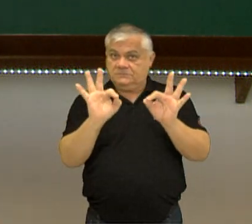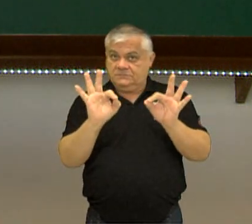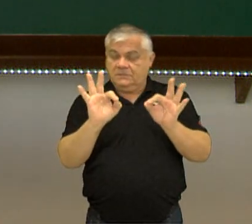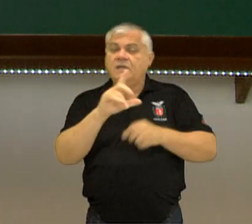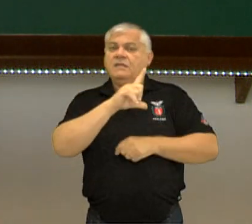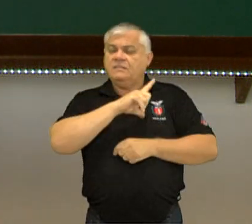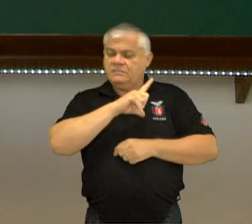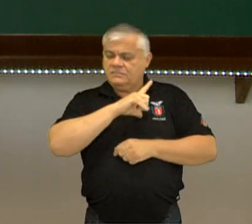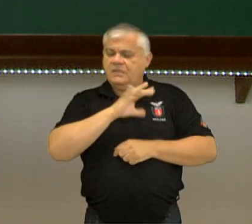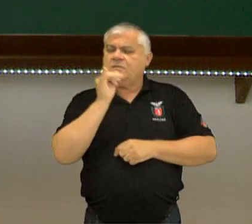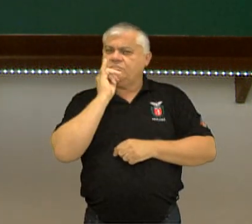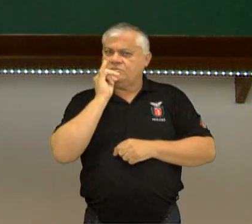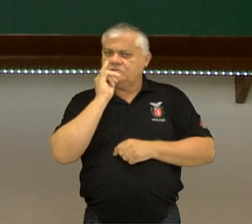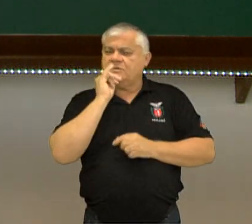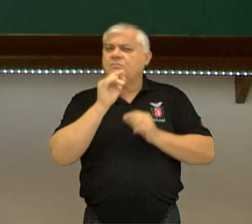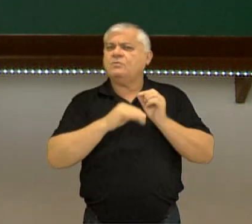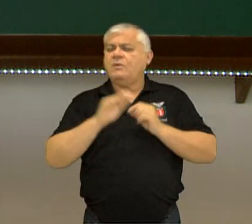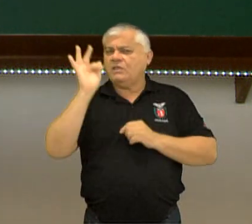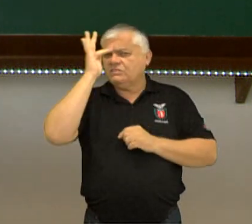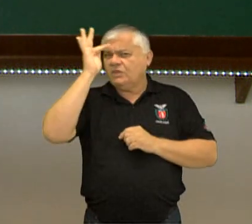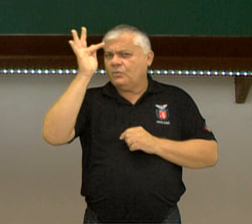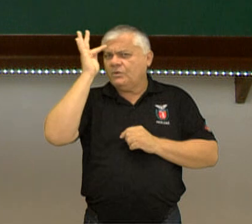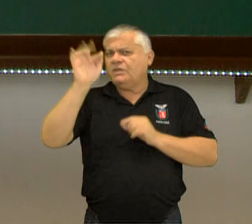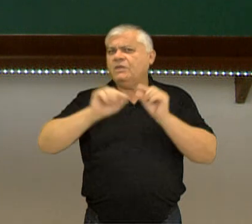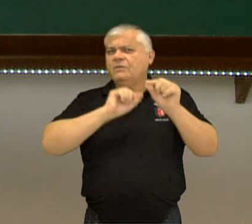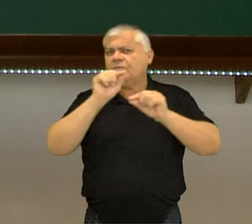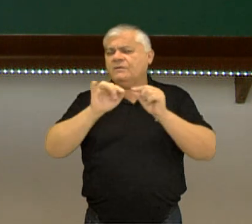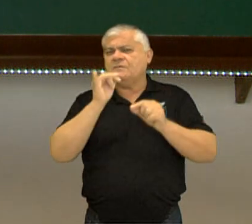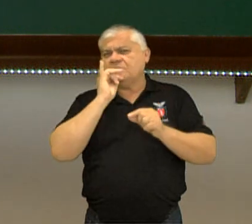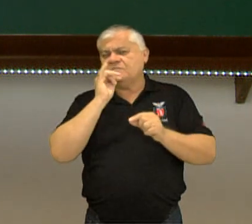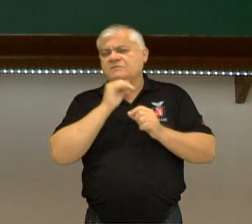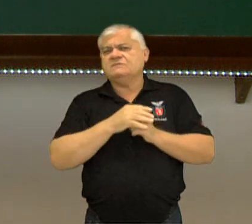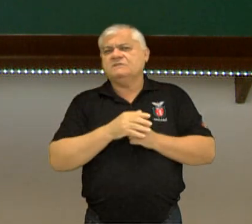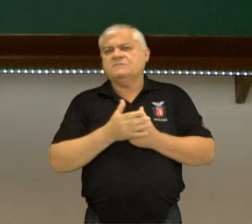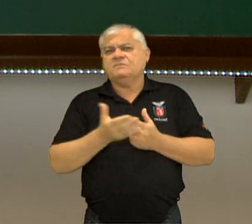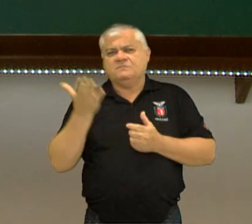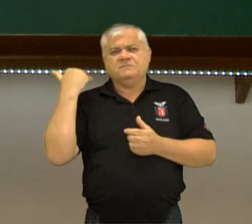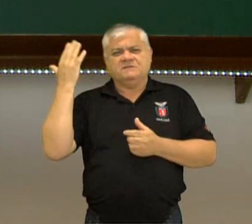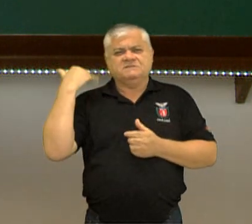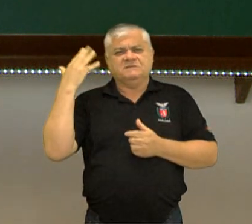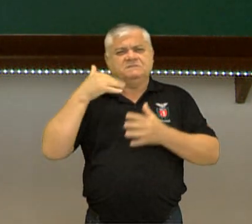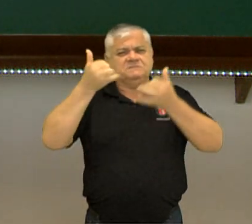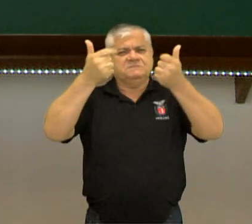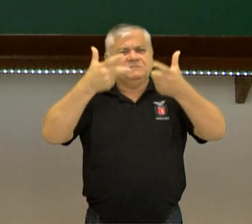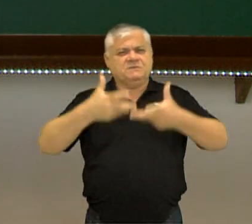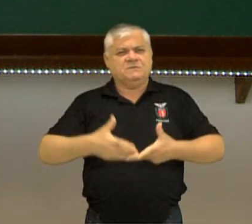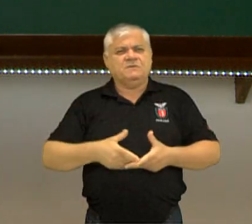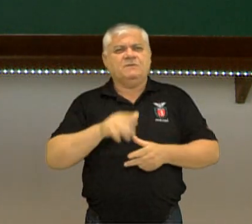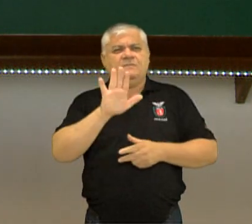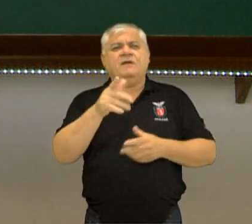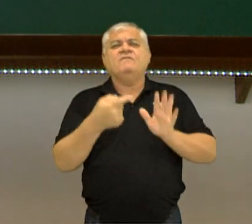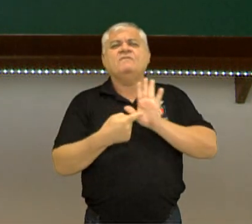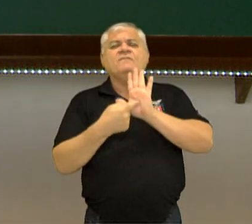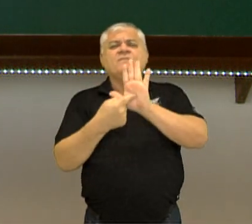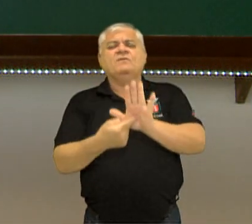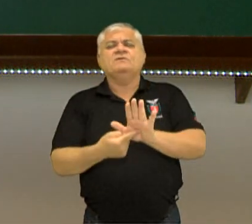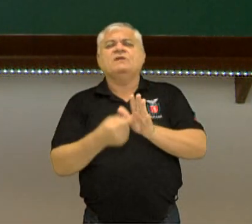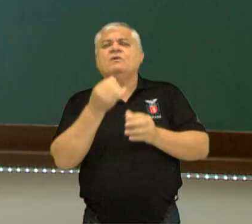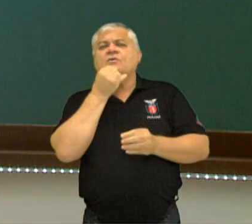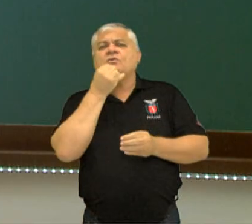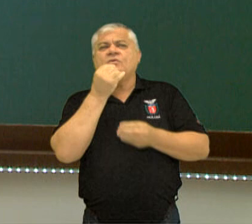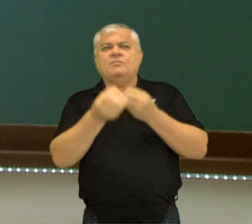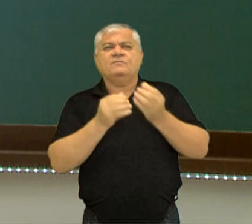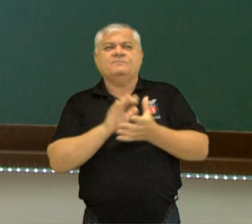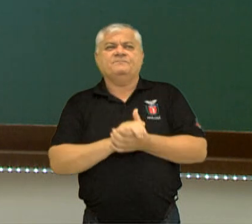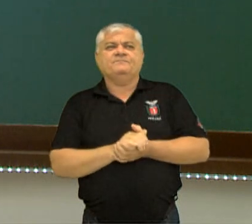um teorema, pessoal, inclusive nós vimos, meio rápido nas aulas anteriores, mas agora eu quero falar desse teorema assim